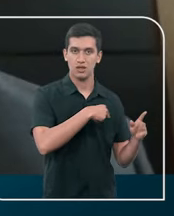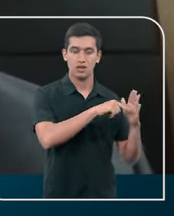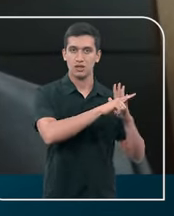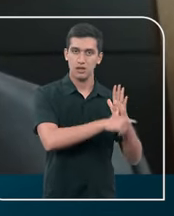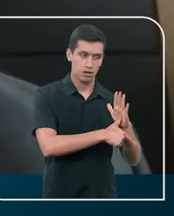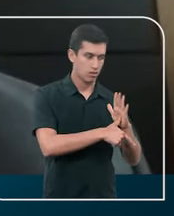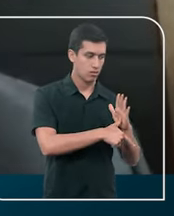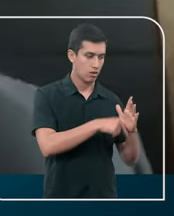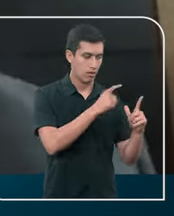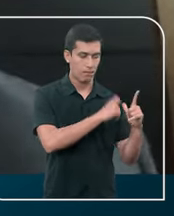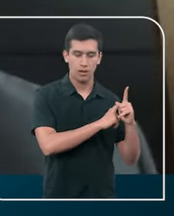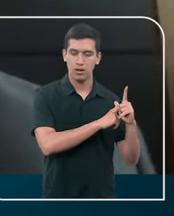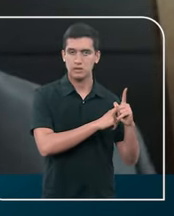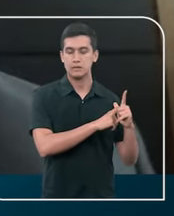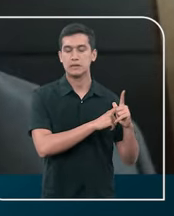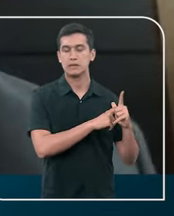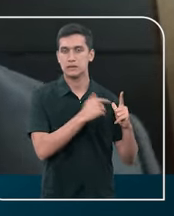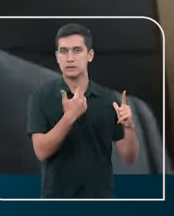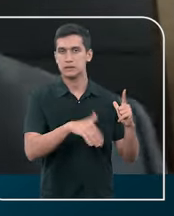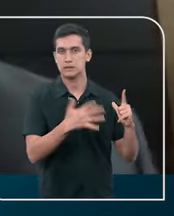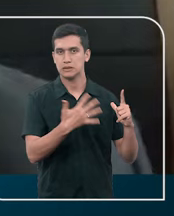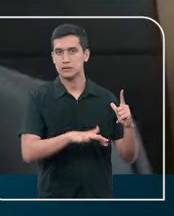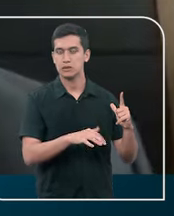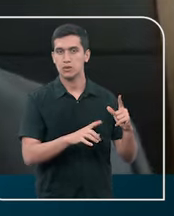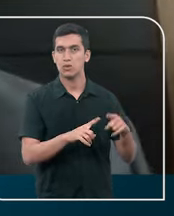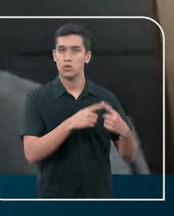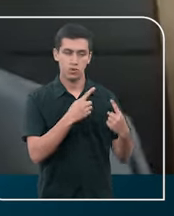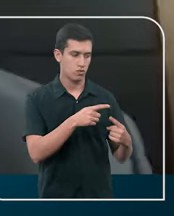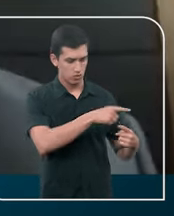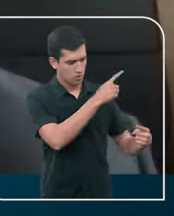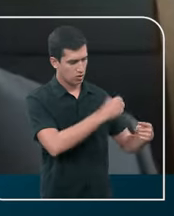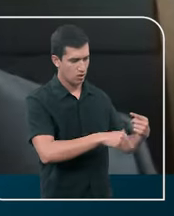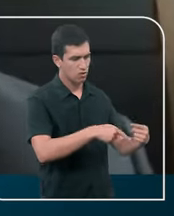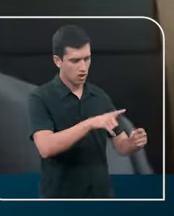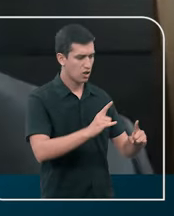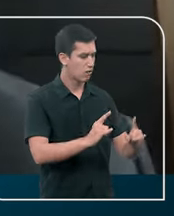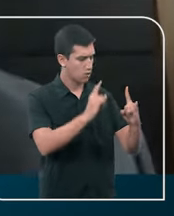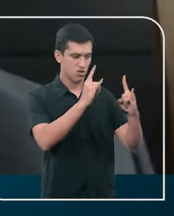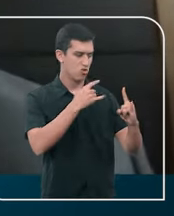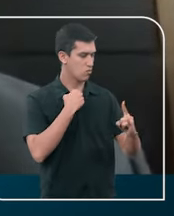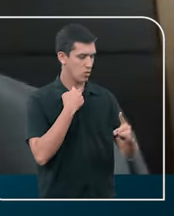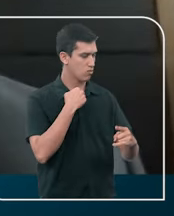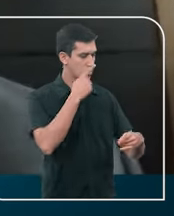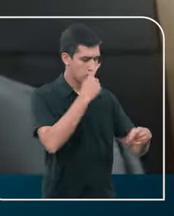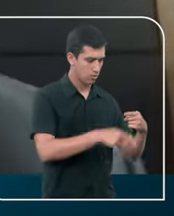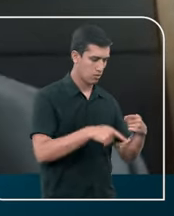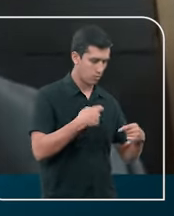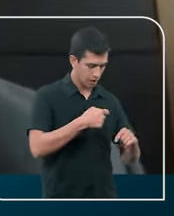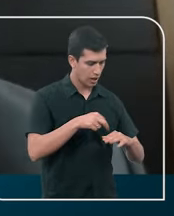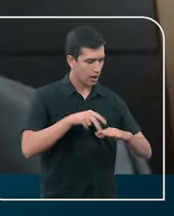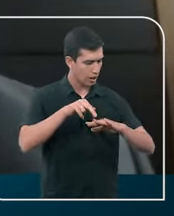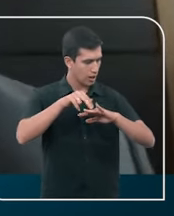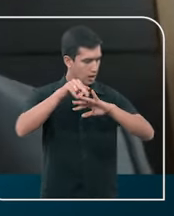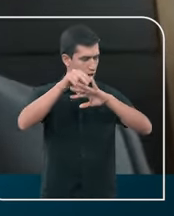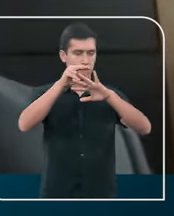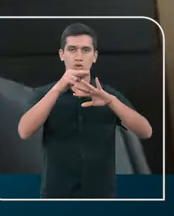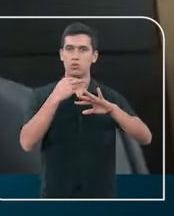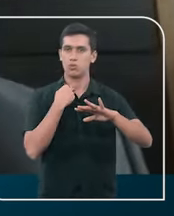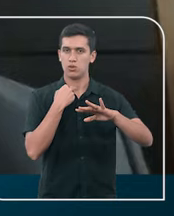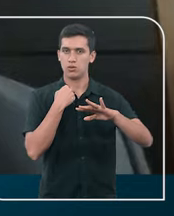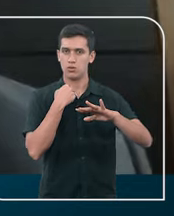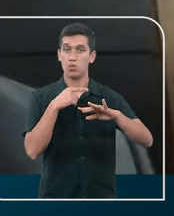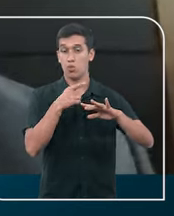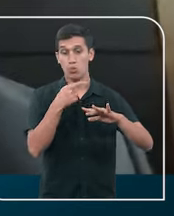eh restrição né Eh de usar o próprio elevador teve que subir de escada porque tava ind de plente não podia transitar nas áreas